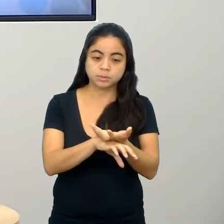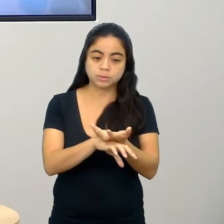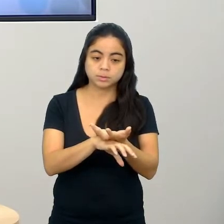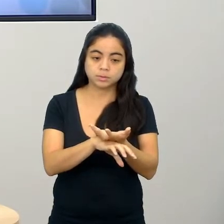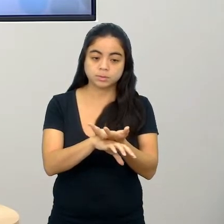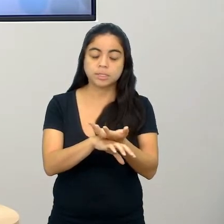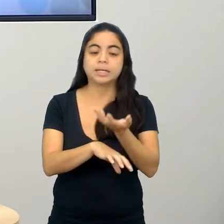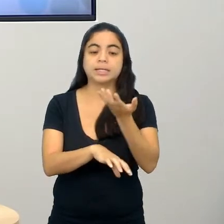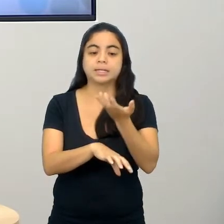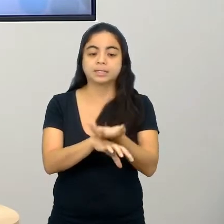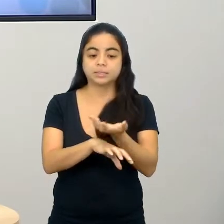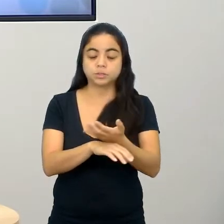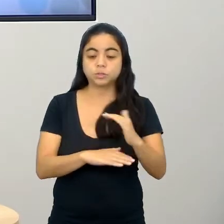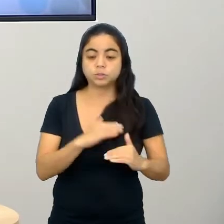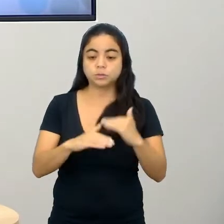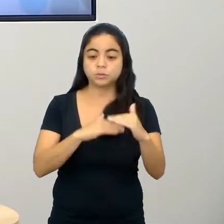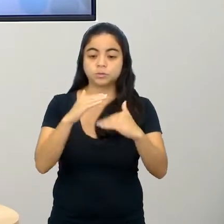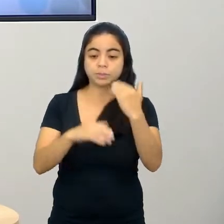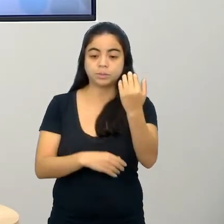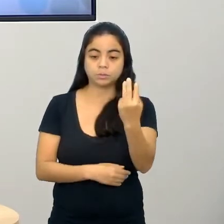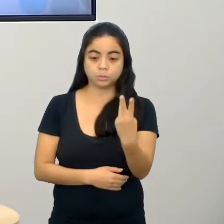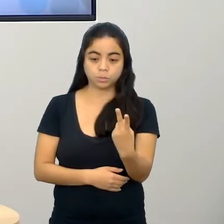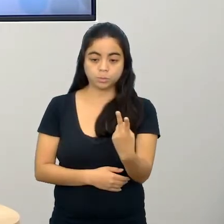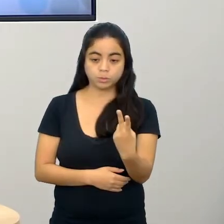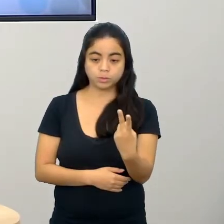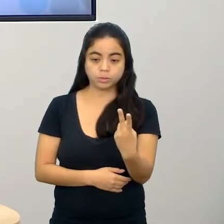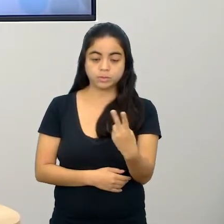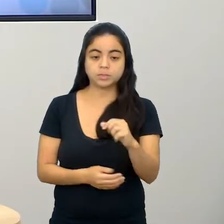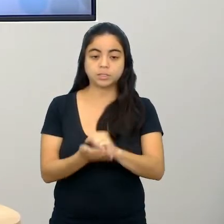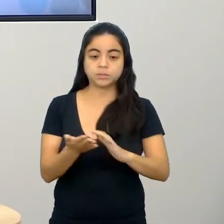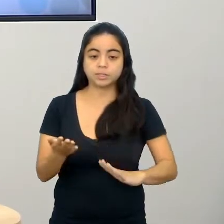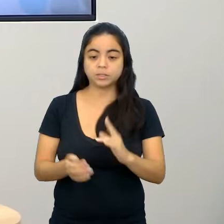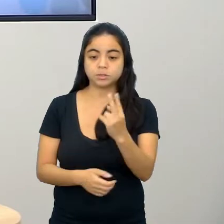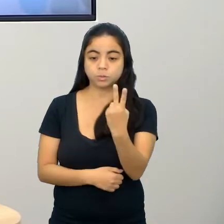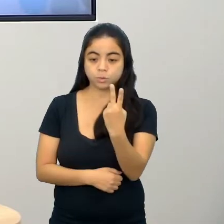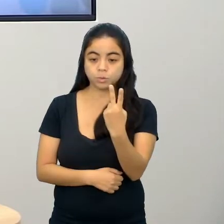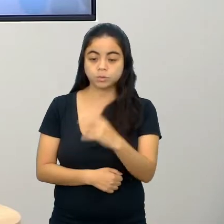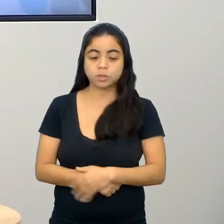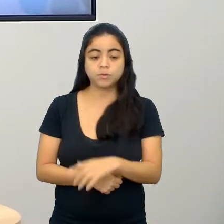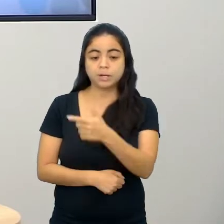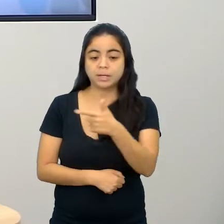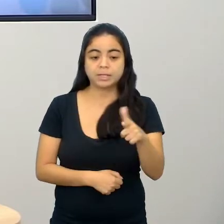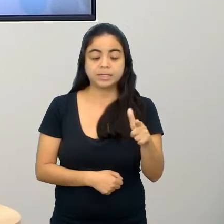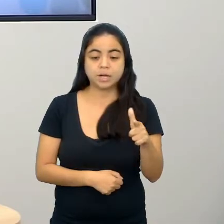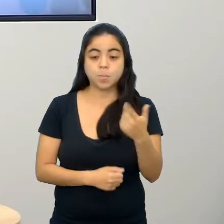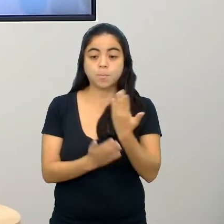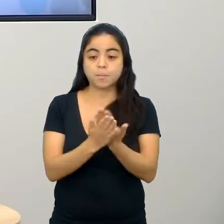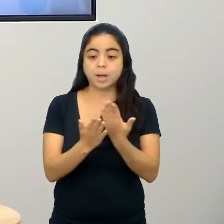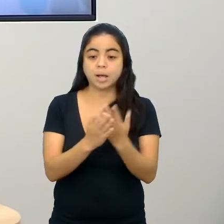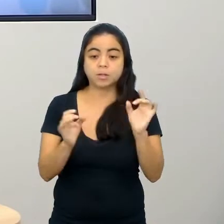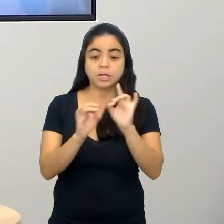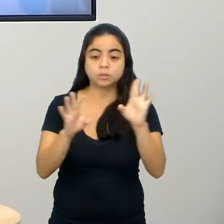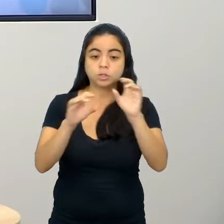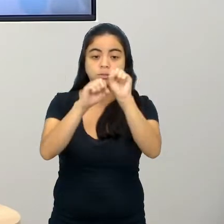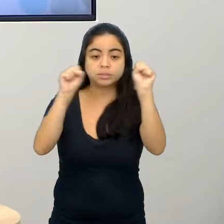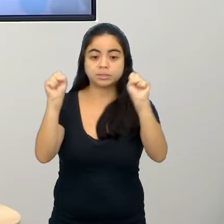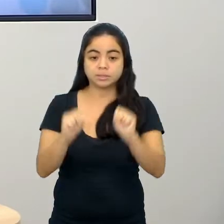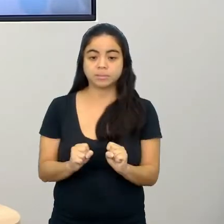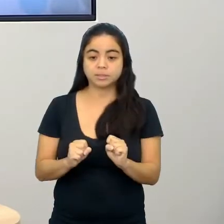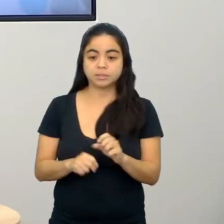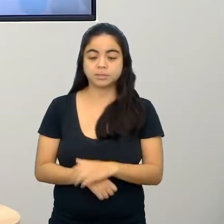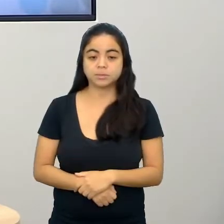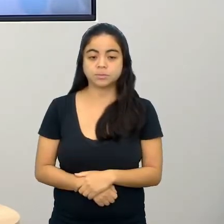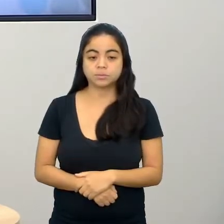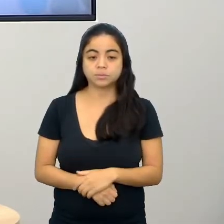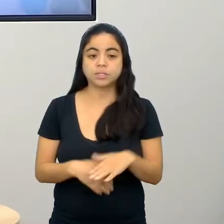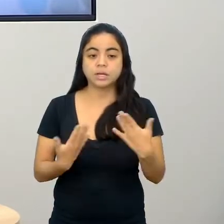maluca, nesse desenvolvimento 2, né, dessa atividade 2, a gente não vai ter uma aula exclusiva para a sistematização. Essa vai ser